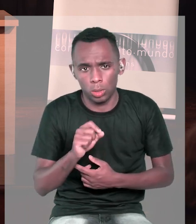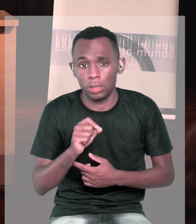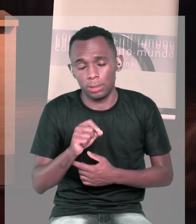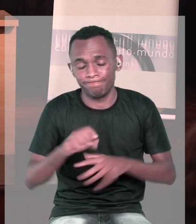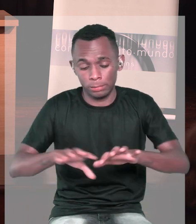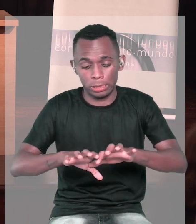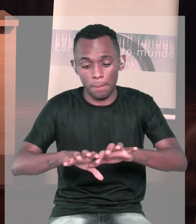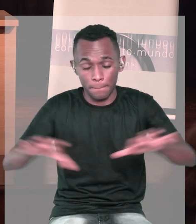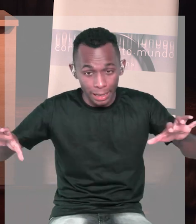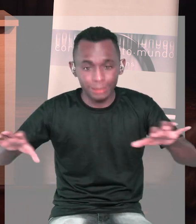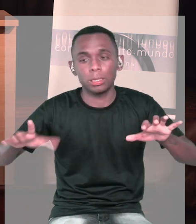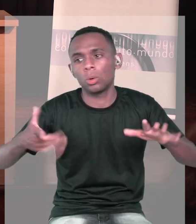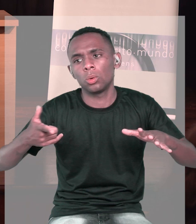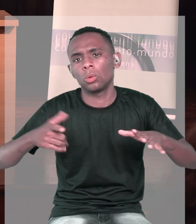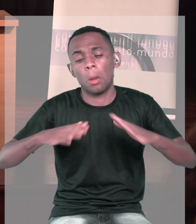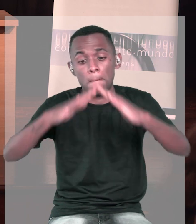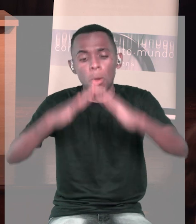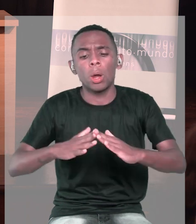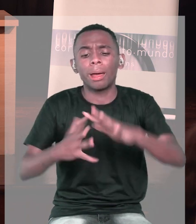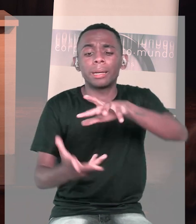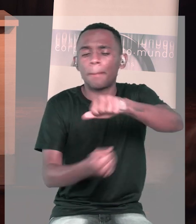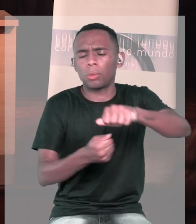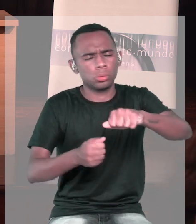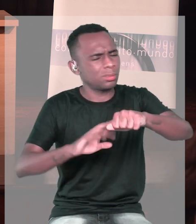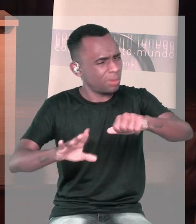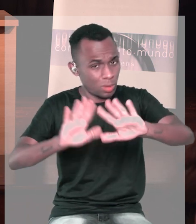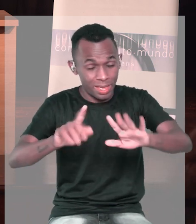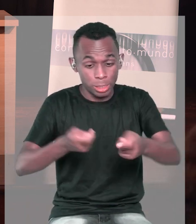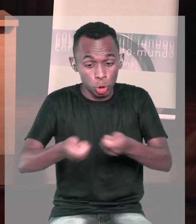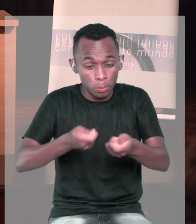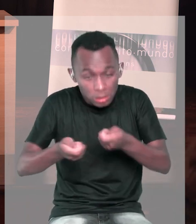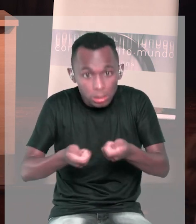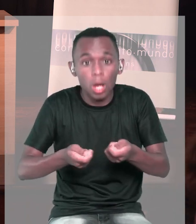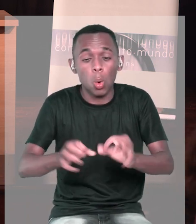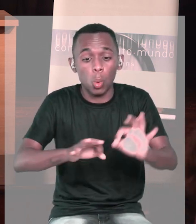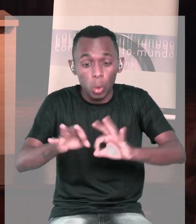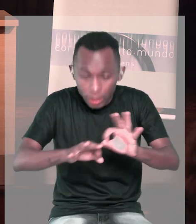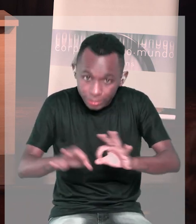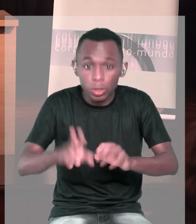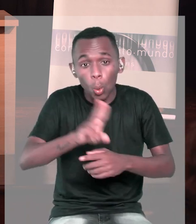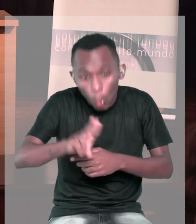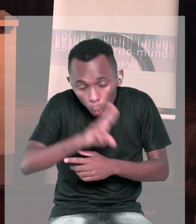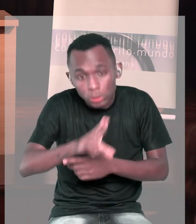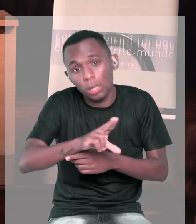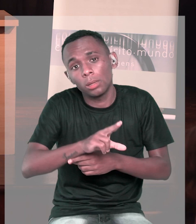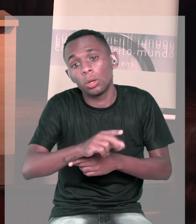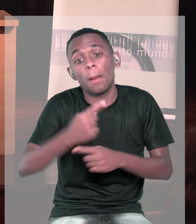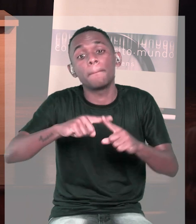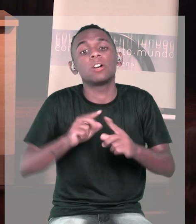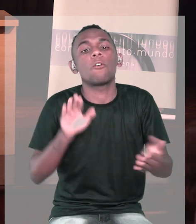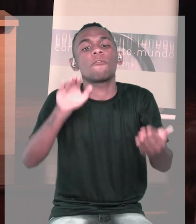essa separação, de morar na terra, e sim geri-la bem, administrá-la bem, usar e abusar e ter